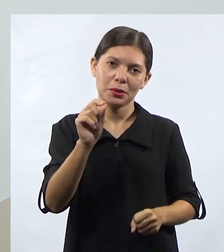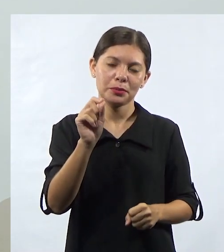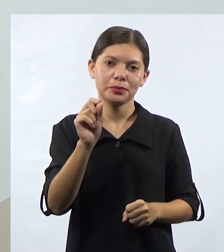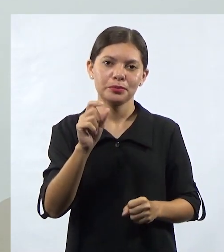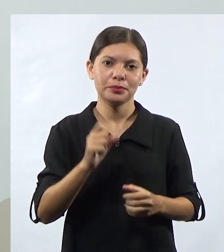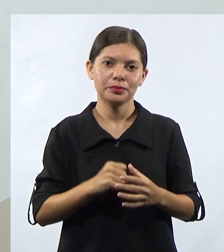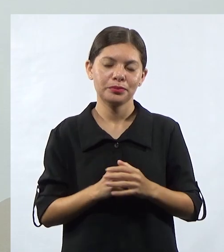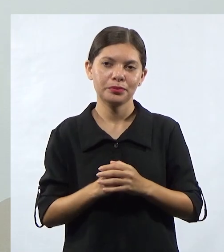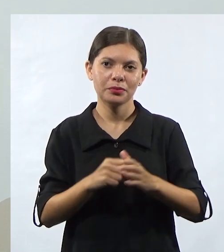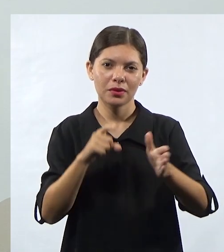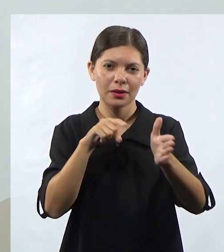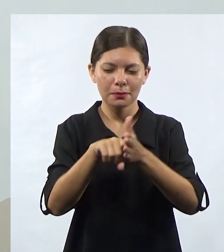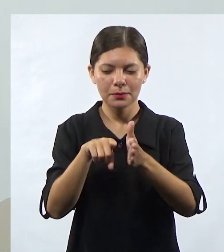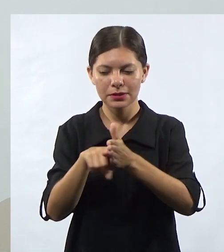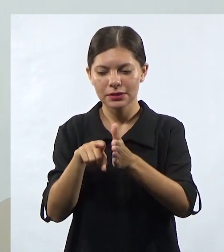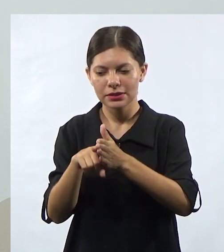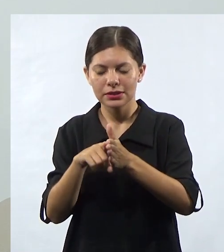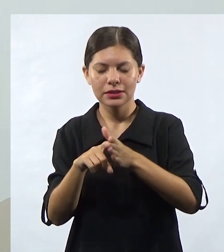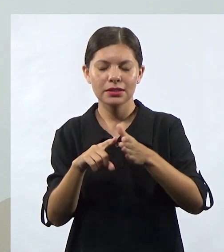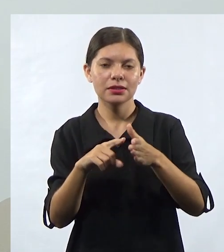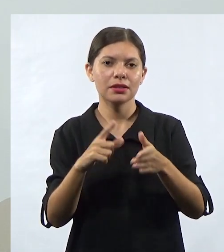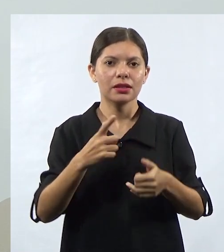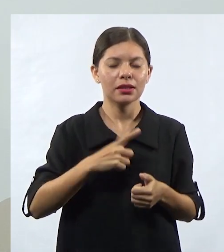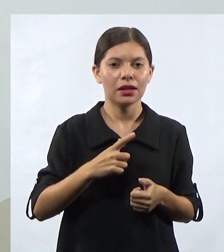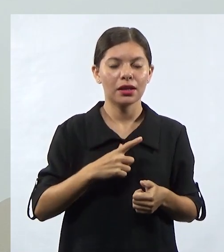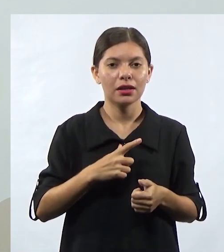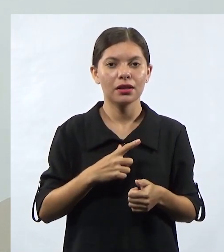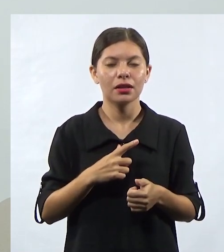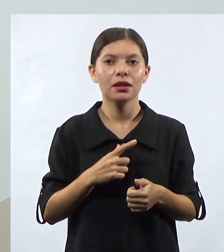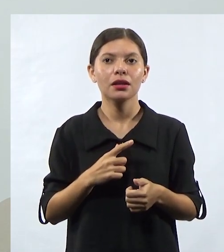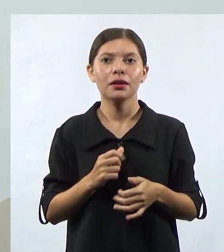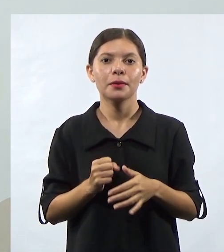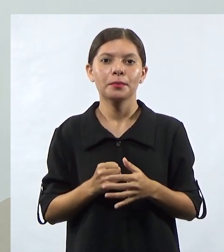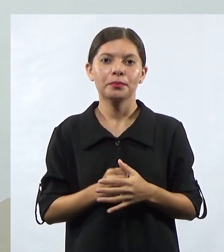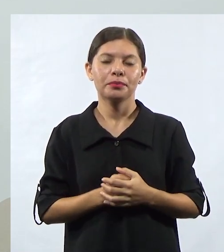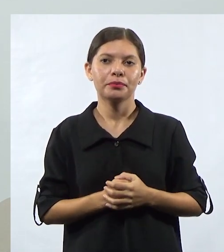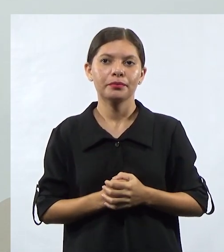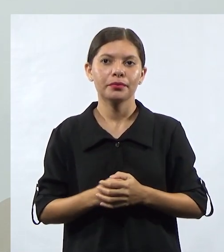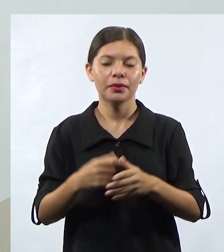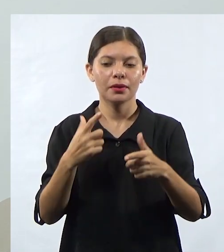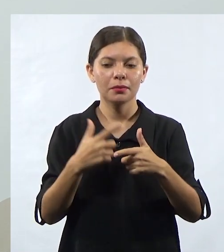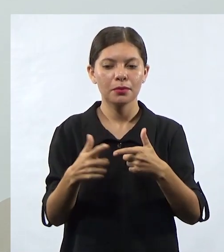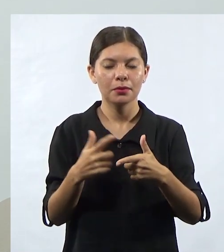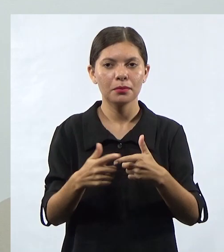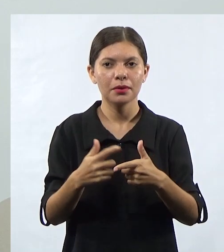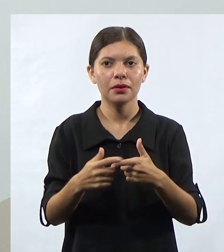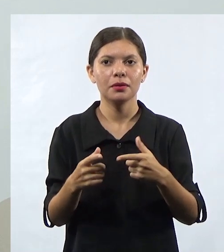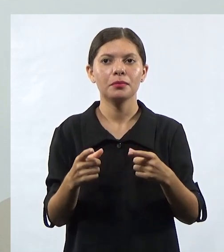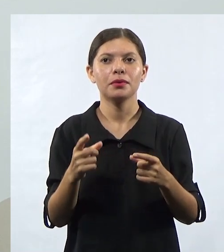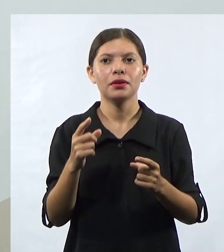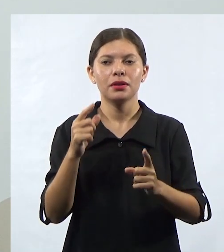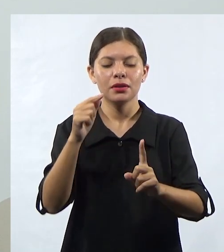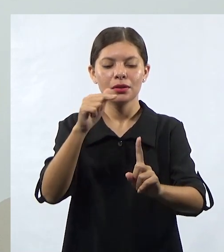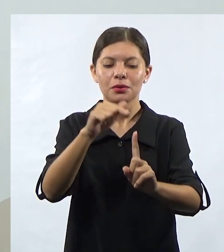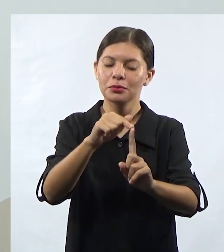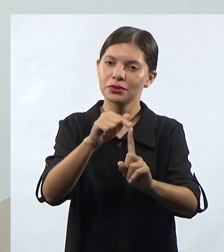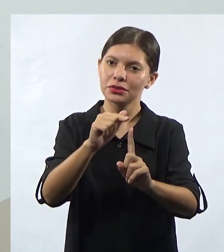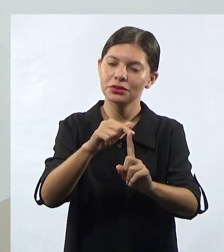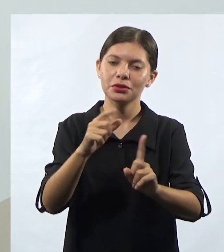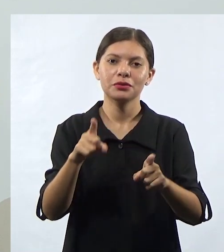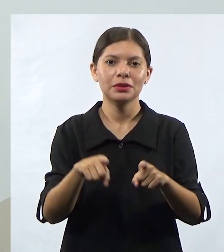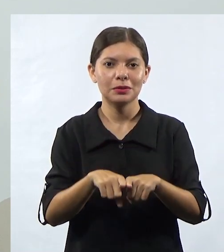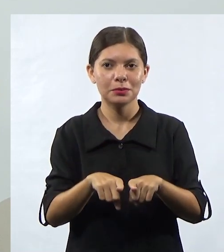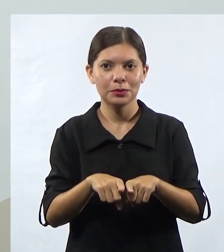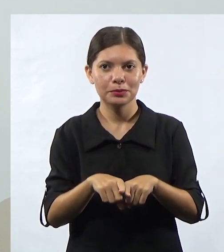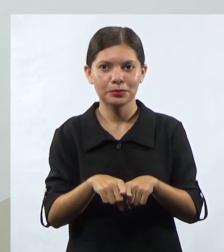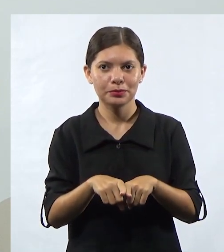Como toda pesquisa, você tem o problema, que aí é o tema que nós estamos colocando aqui, e você tem o objetivo. Então, dependendo do objetivo